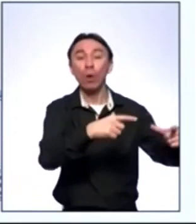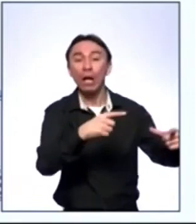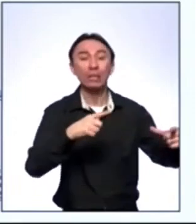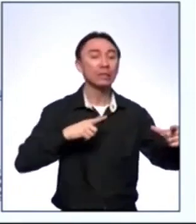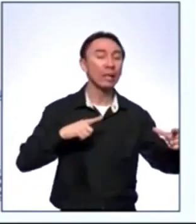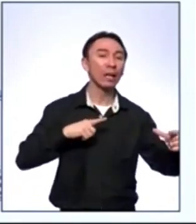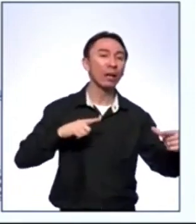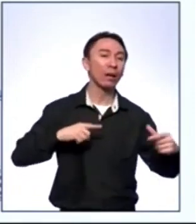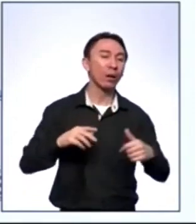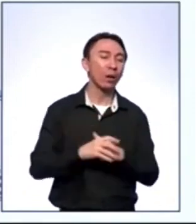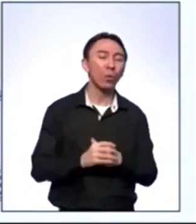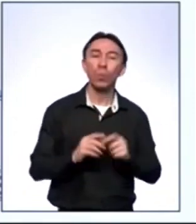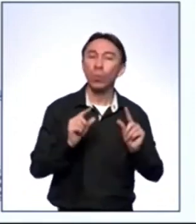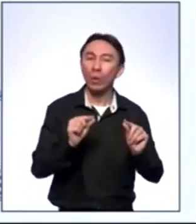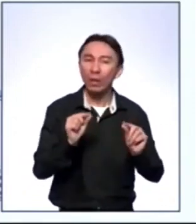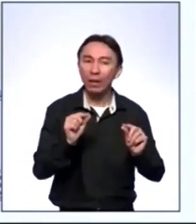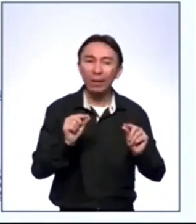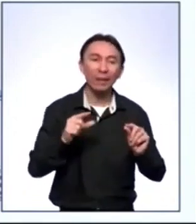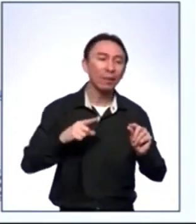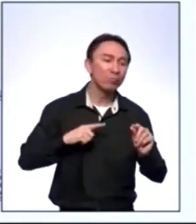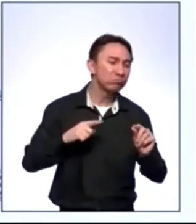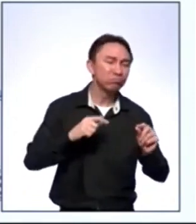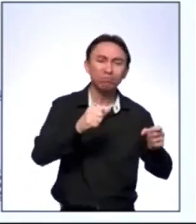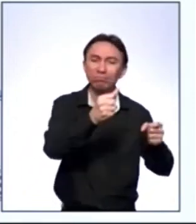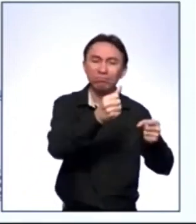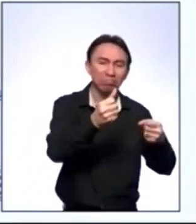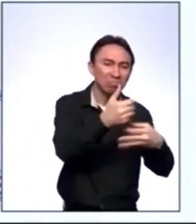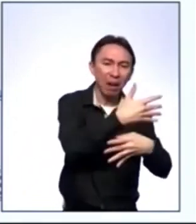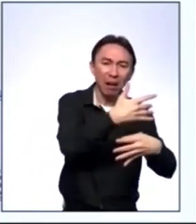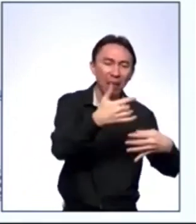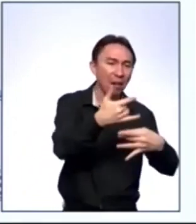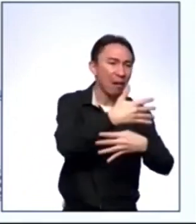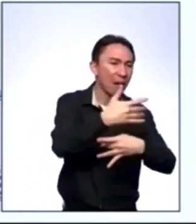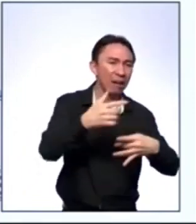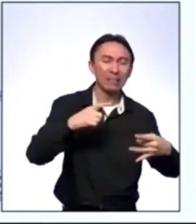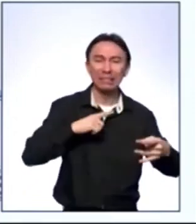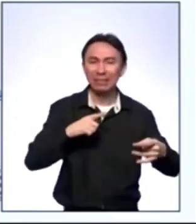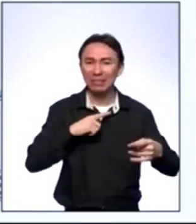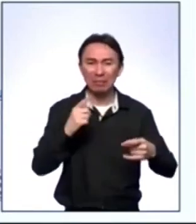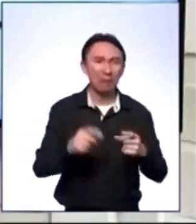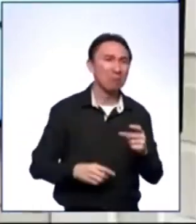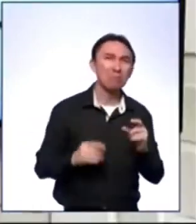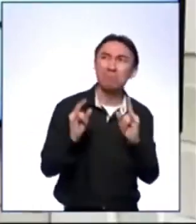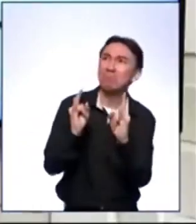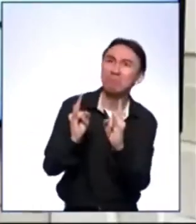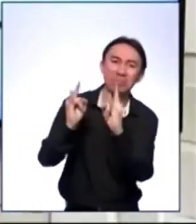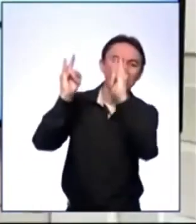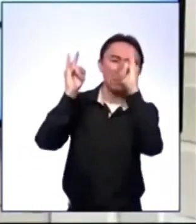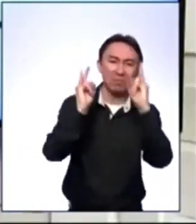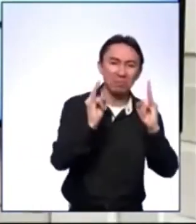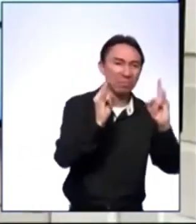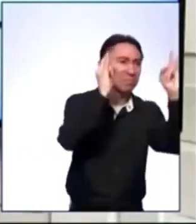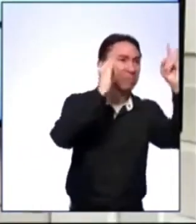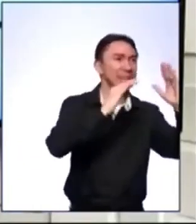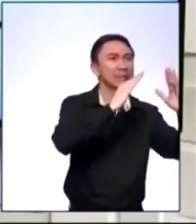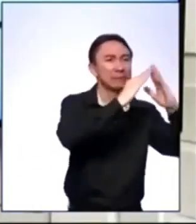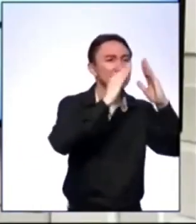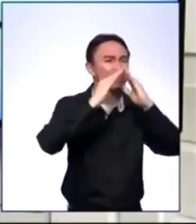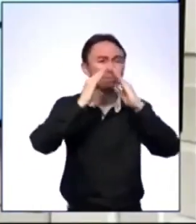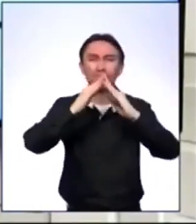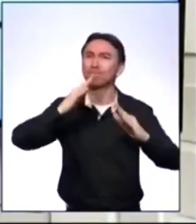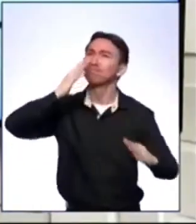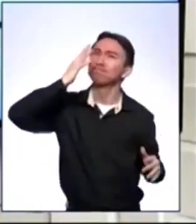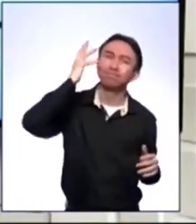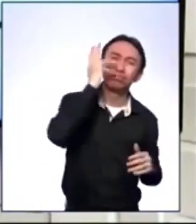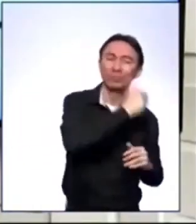um espaço urbano, que é uma coisa extraordinária, construções maravilhosas. Espaço onde viveu, por exemplo, Chica